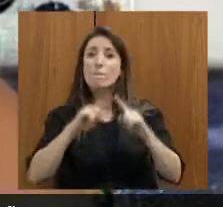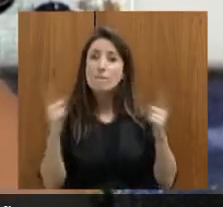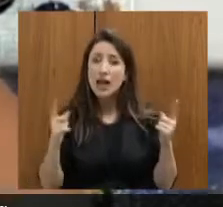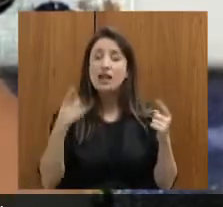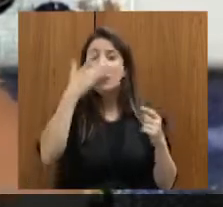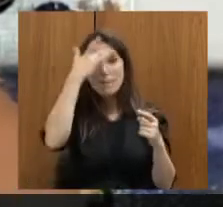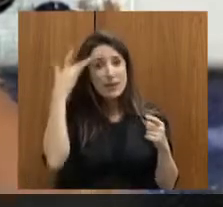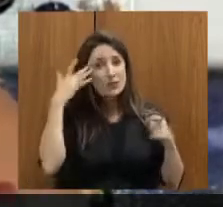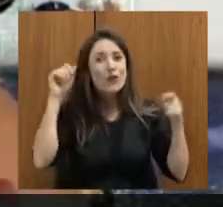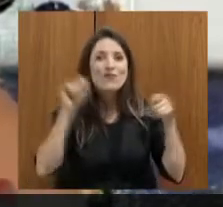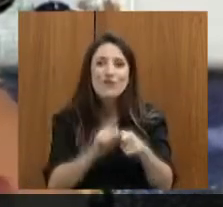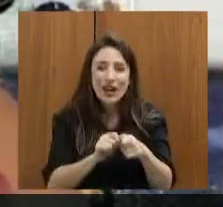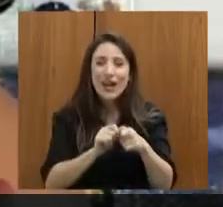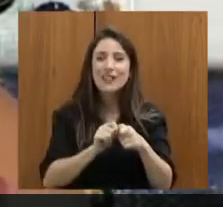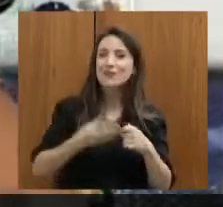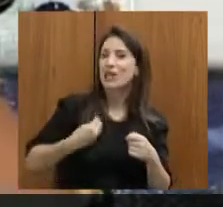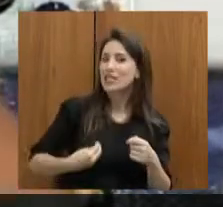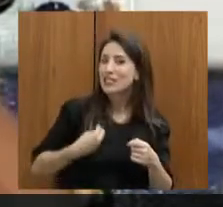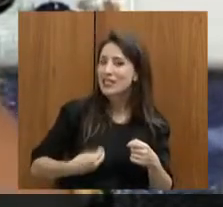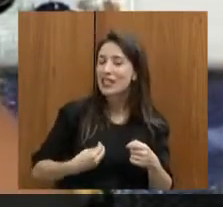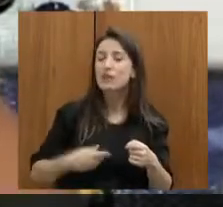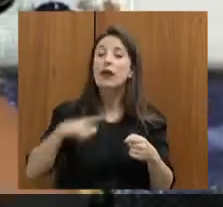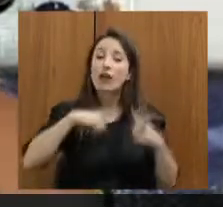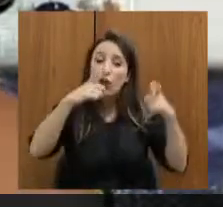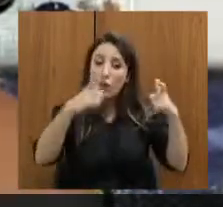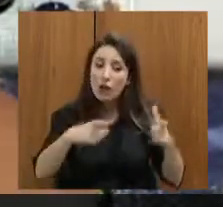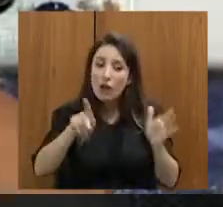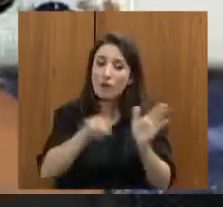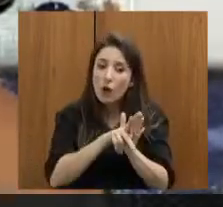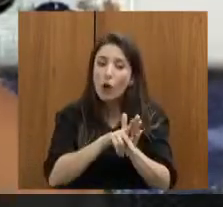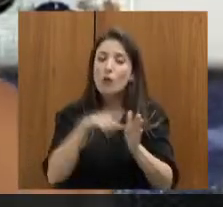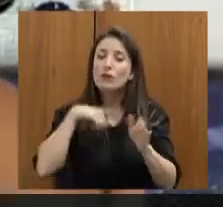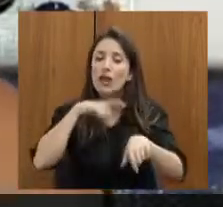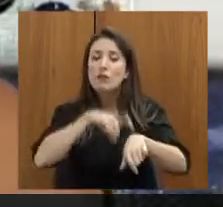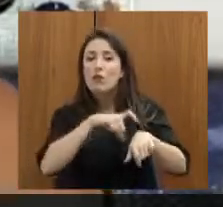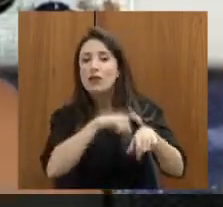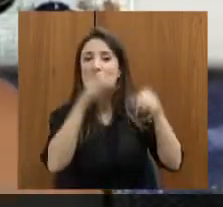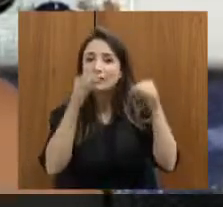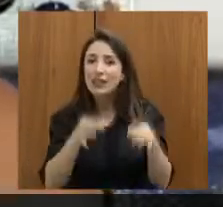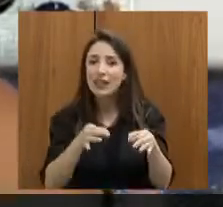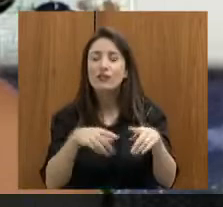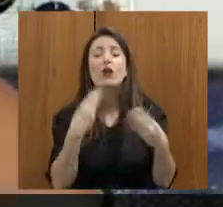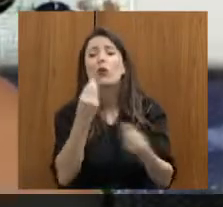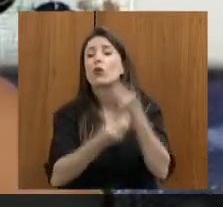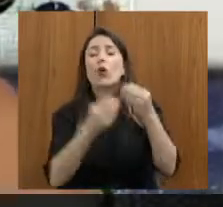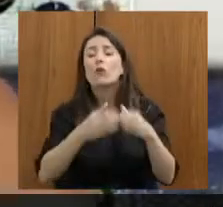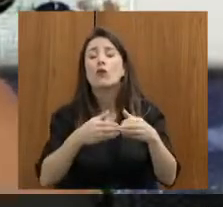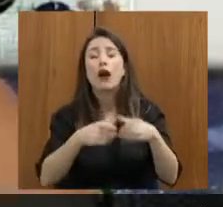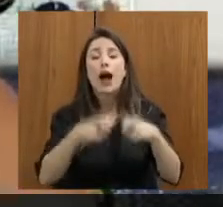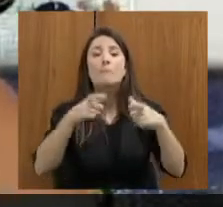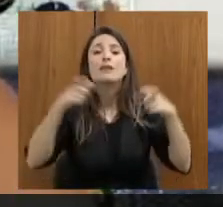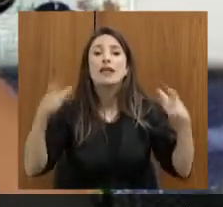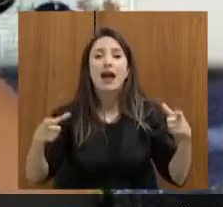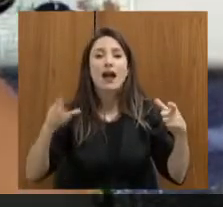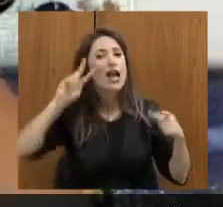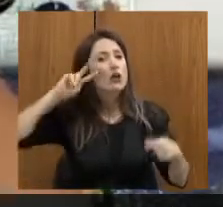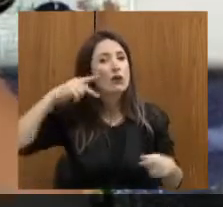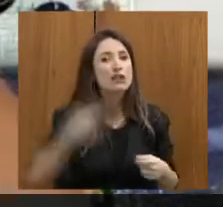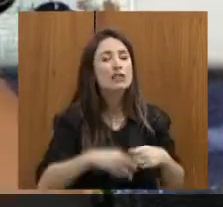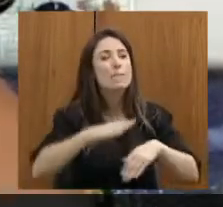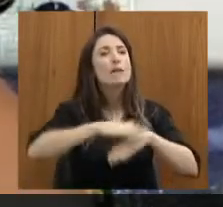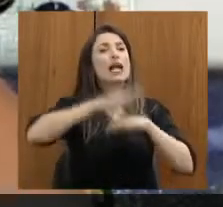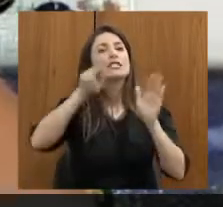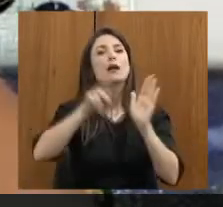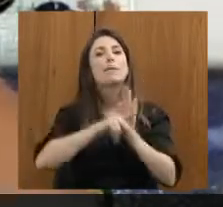Passos aulas acontecem no tempo como é que agente faz para ampliar o patrimônio para que ele alcance de fato que a gente conhece como